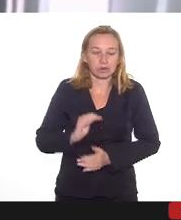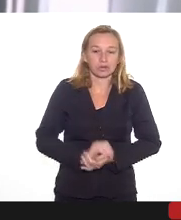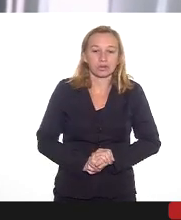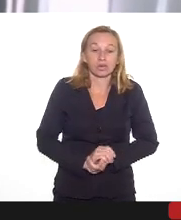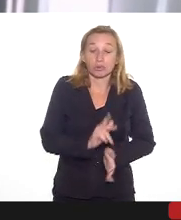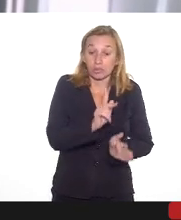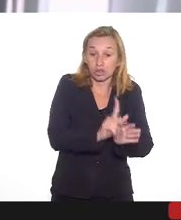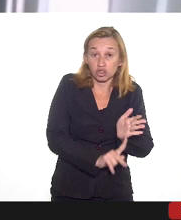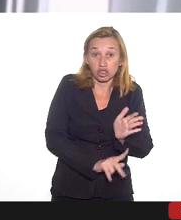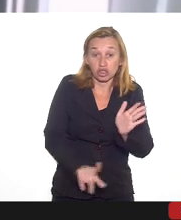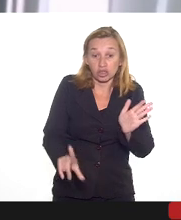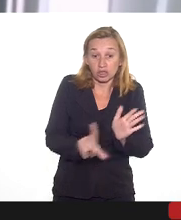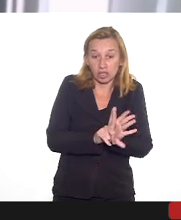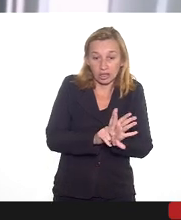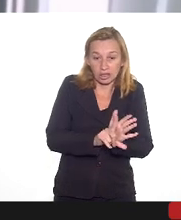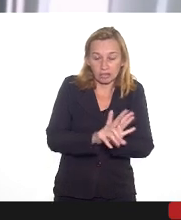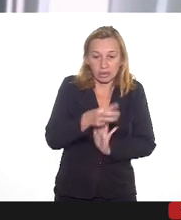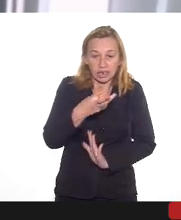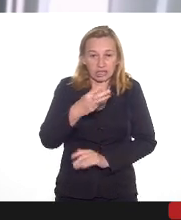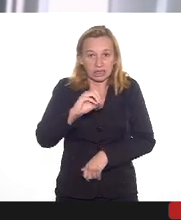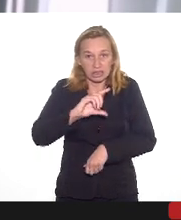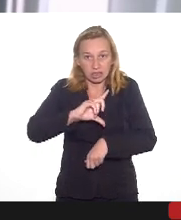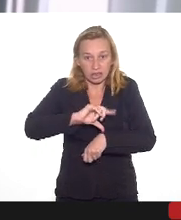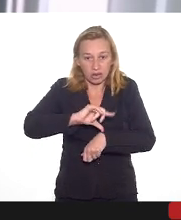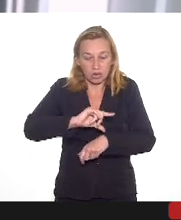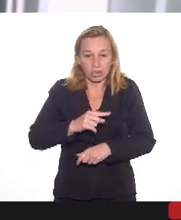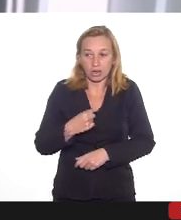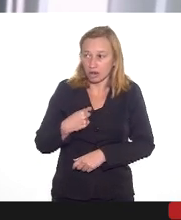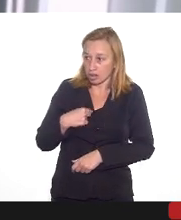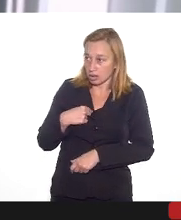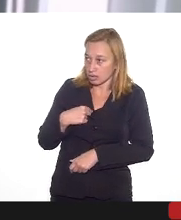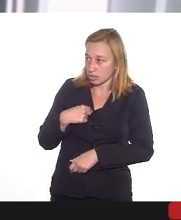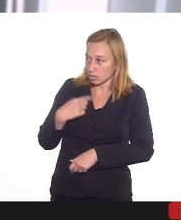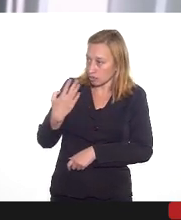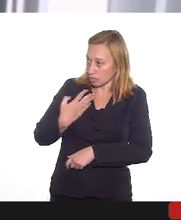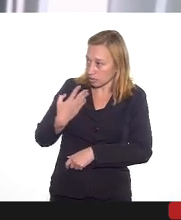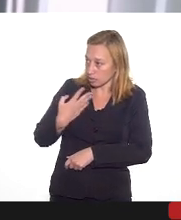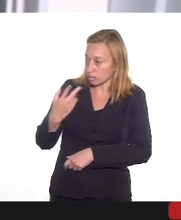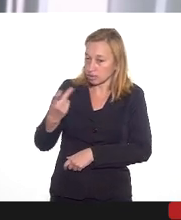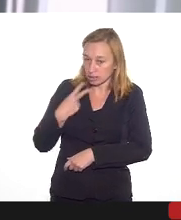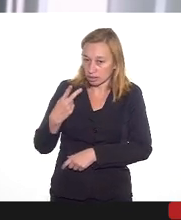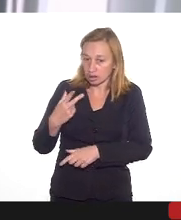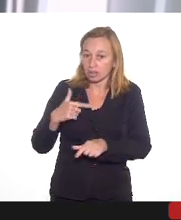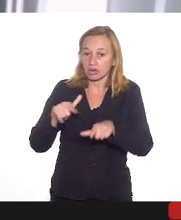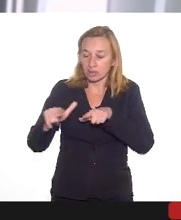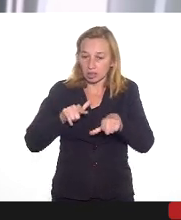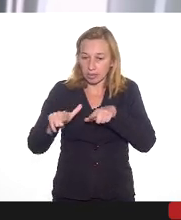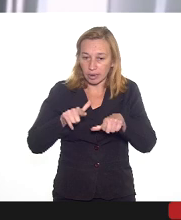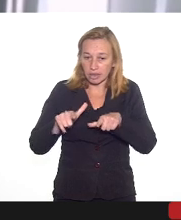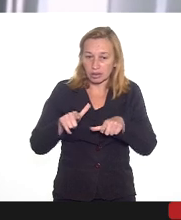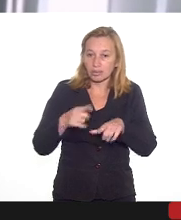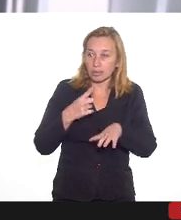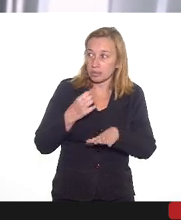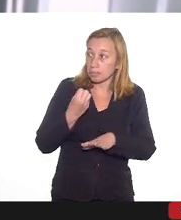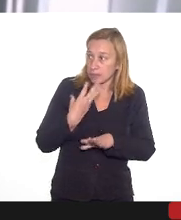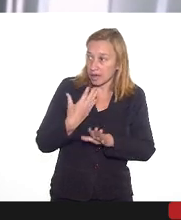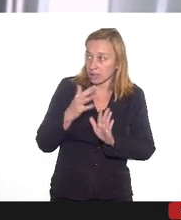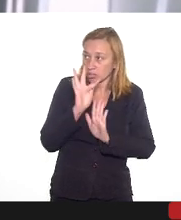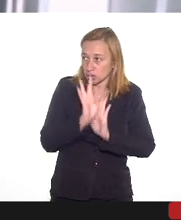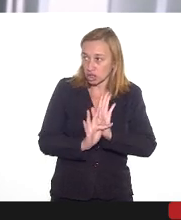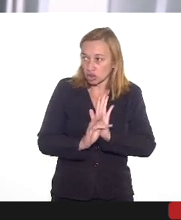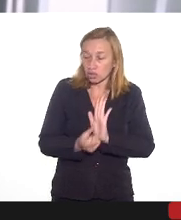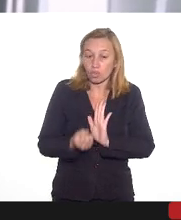de lei da migração para 30 horas. Né? Eu e Vossa Excelência trabalhamos no texto diretamente, pessoalmente, com o